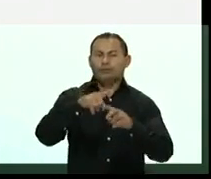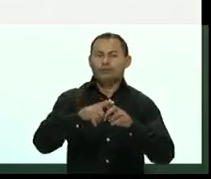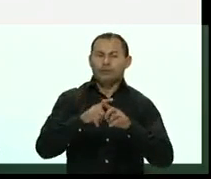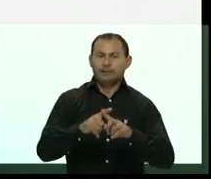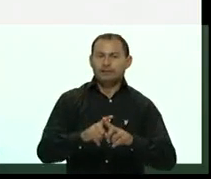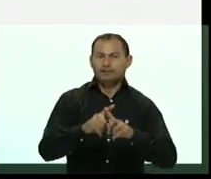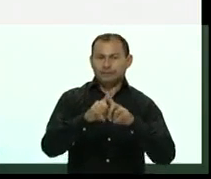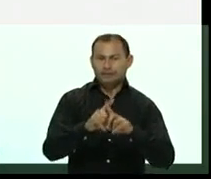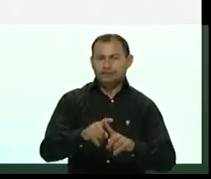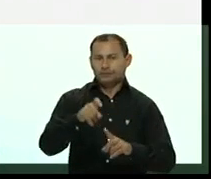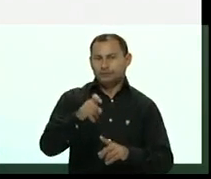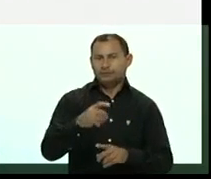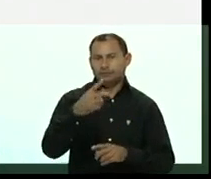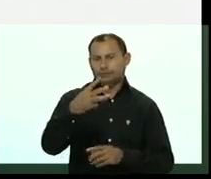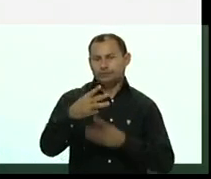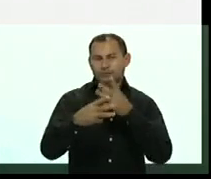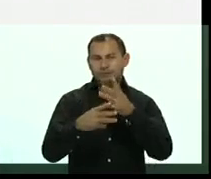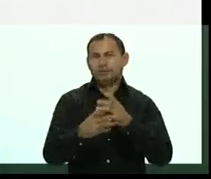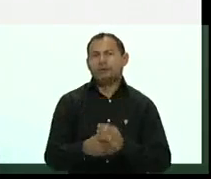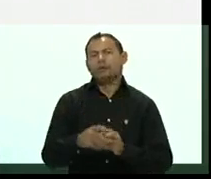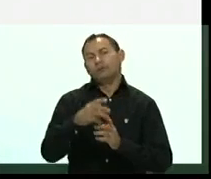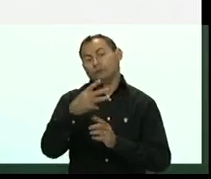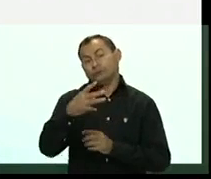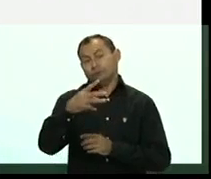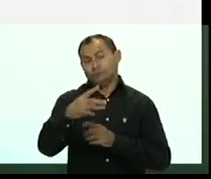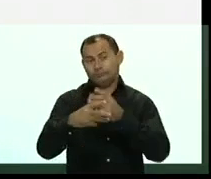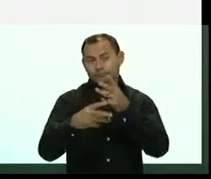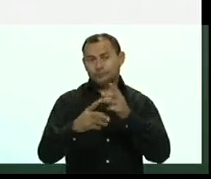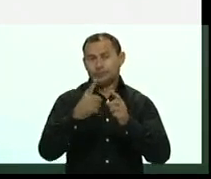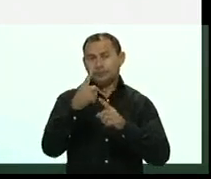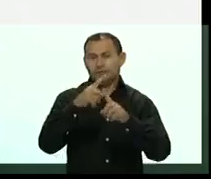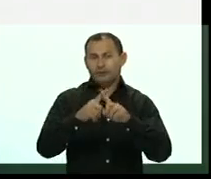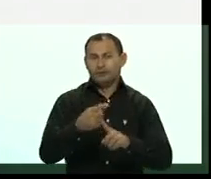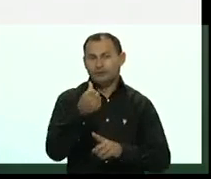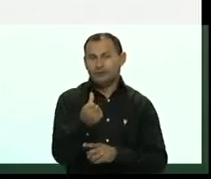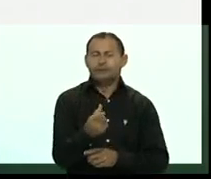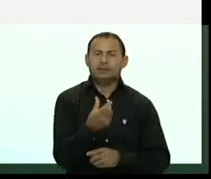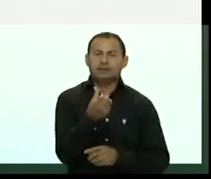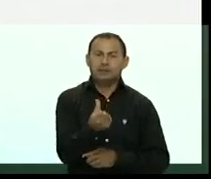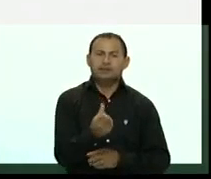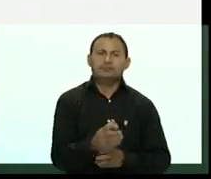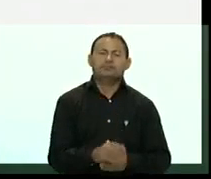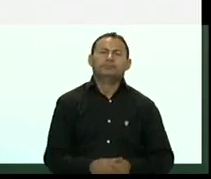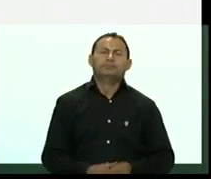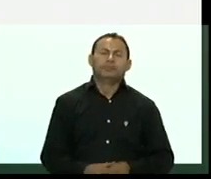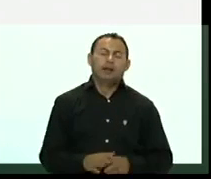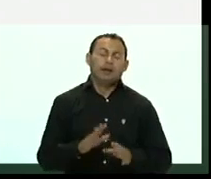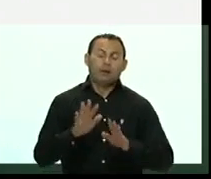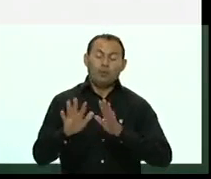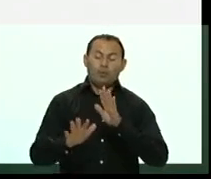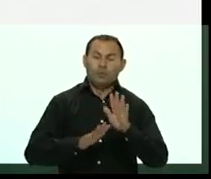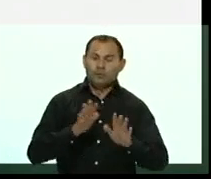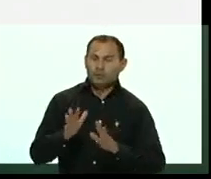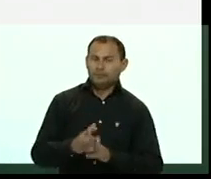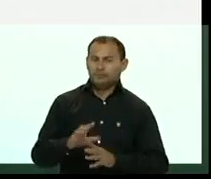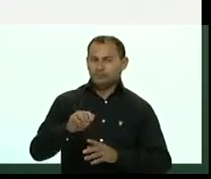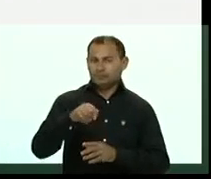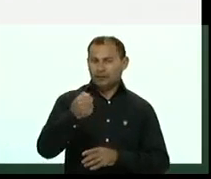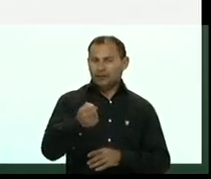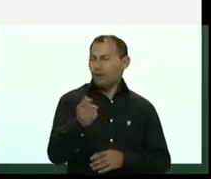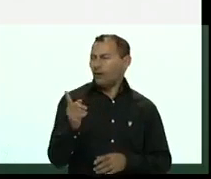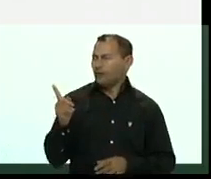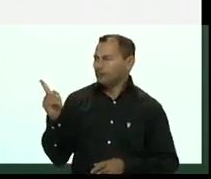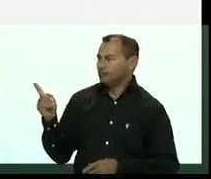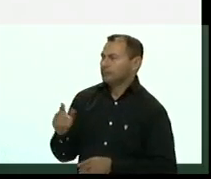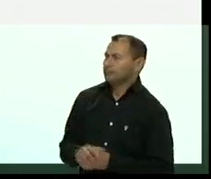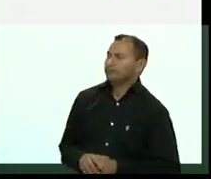ao cubo, x ao cubo. 1 vezes 6, 6. Cuidado com este sinalzinho aqui